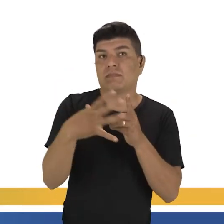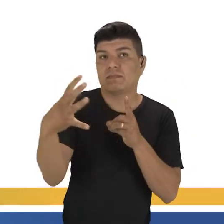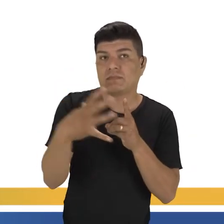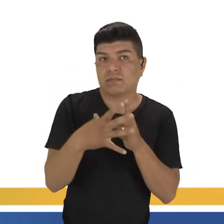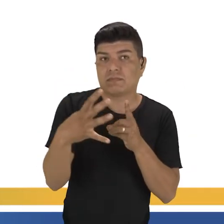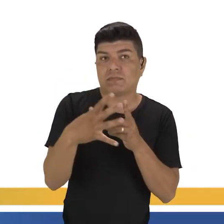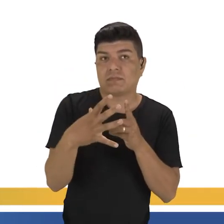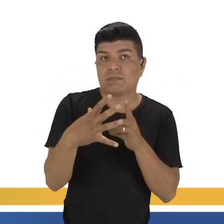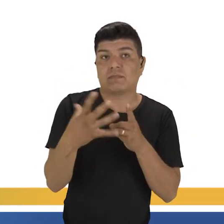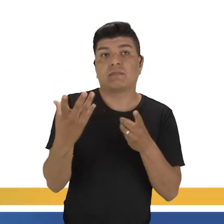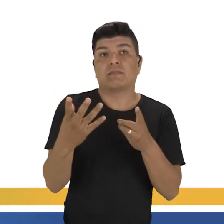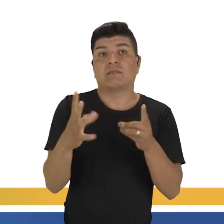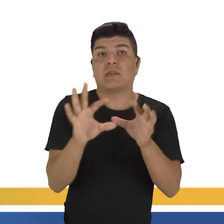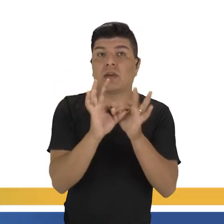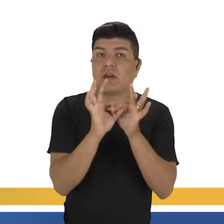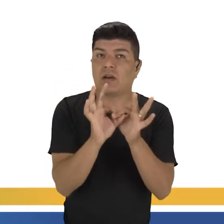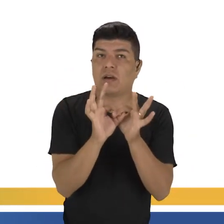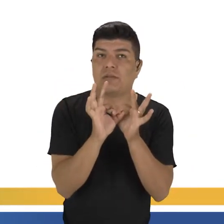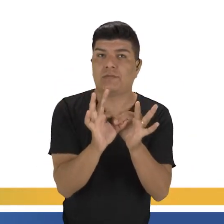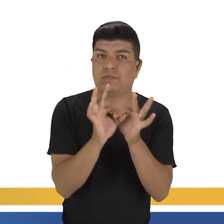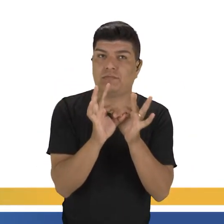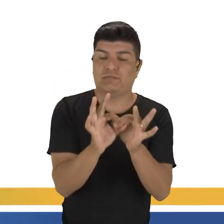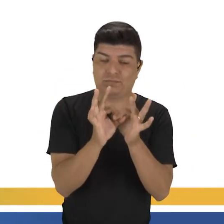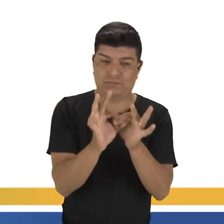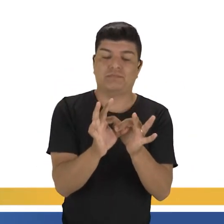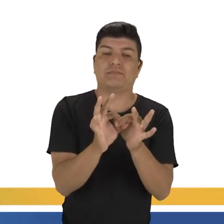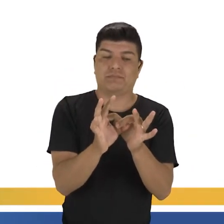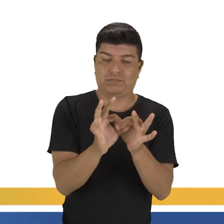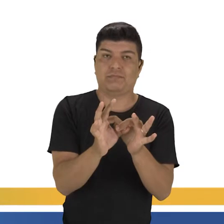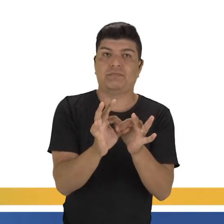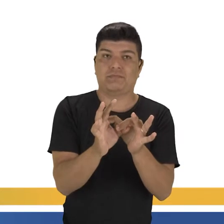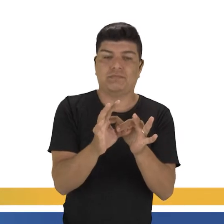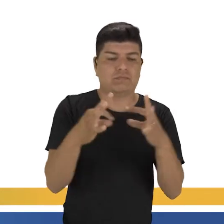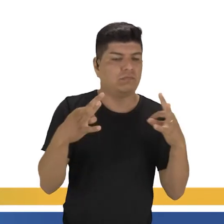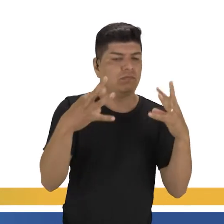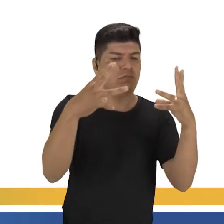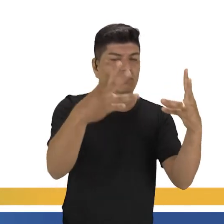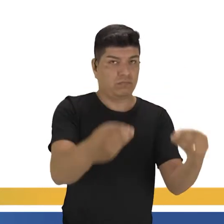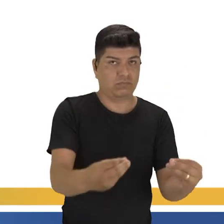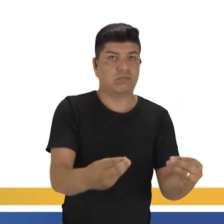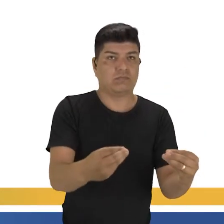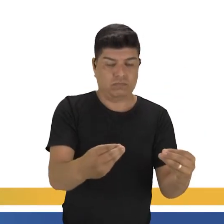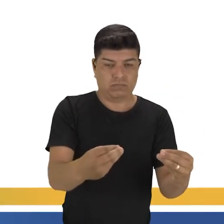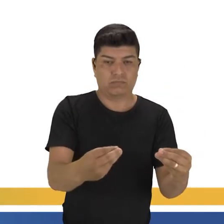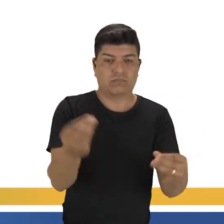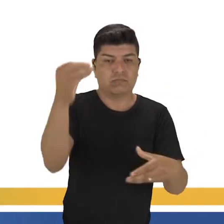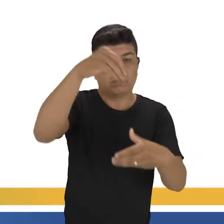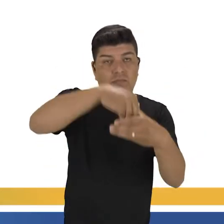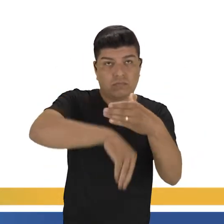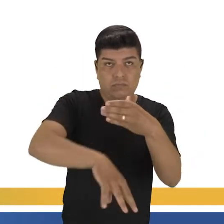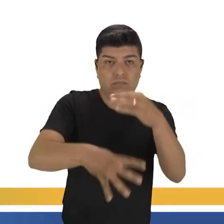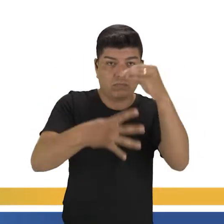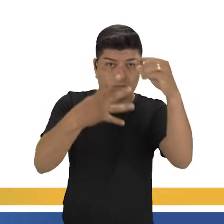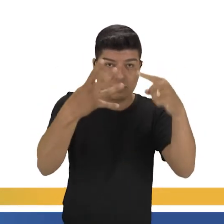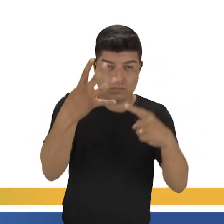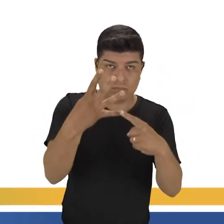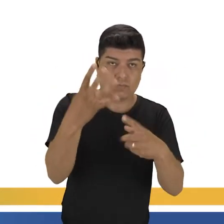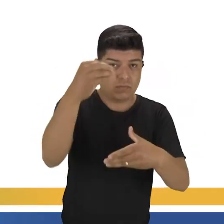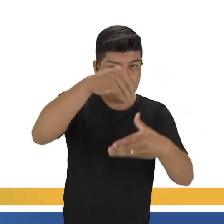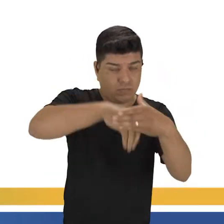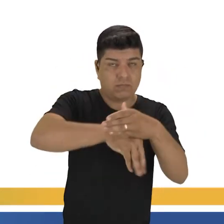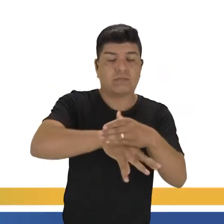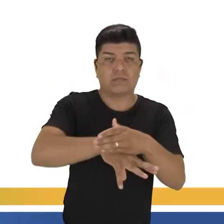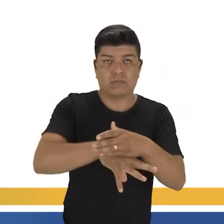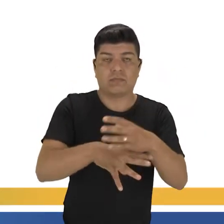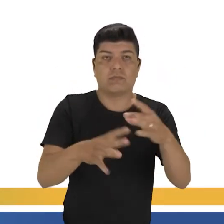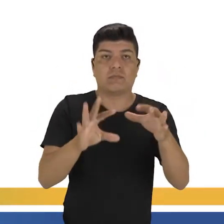A fluência faz a junção, ou seja, ela faz a costura de todos esses fatores dentro dos princípios de movimento de Laban.